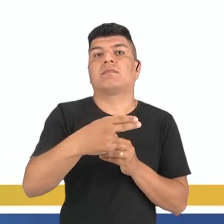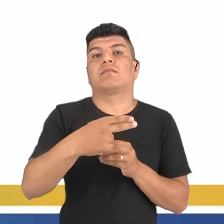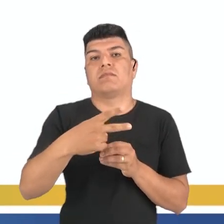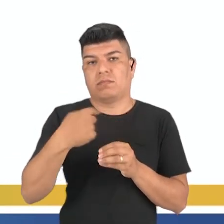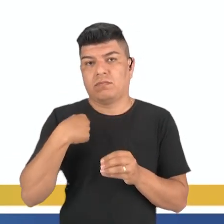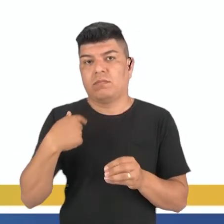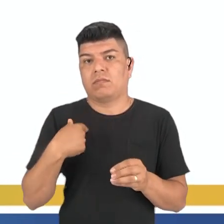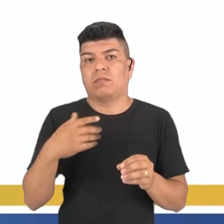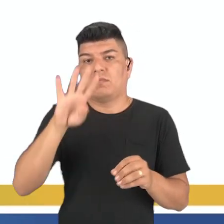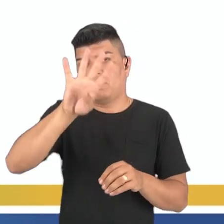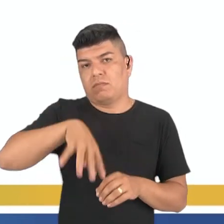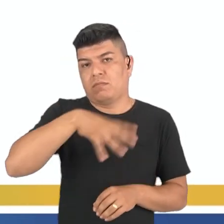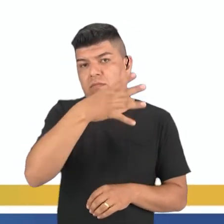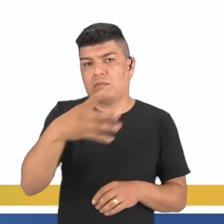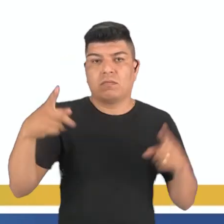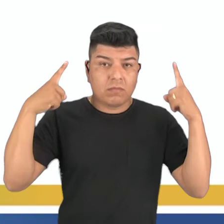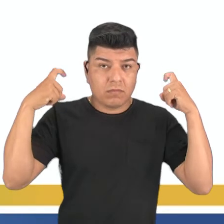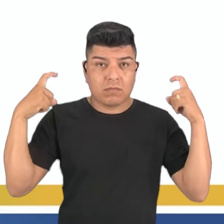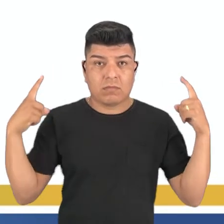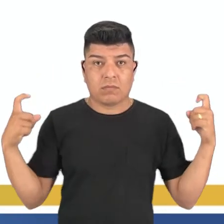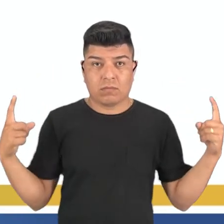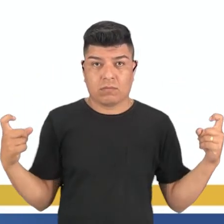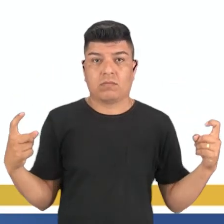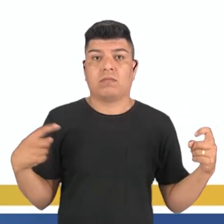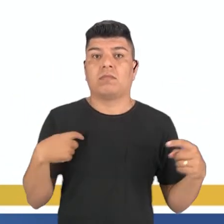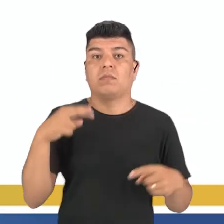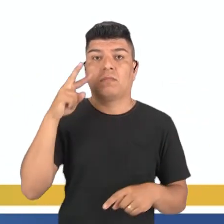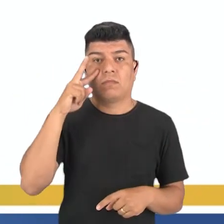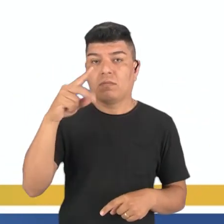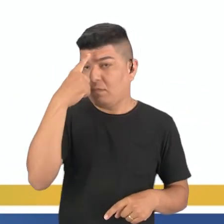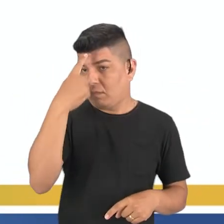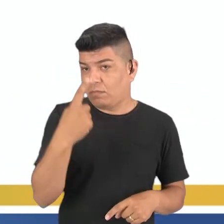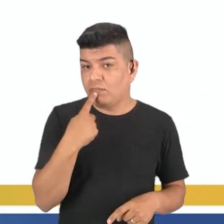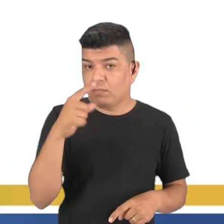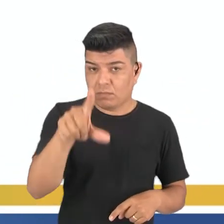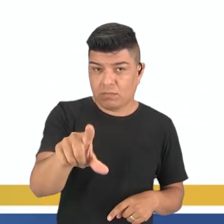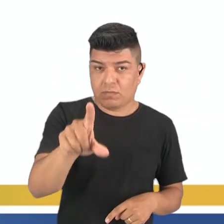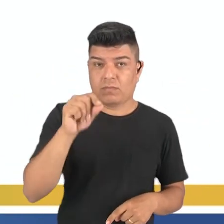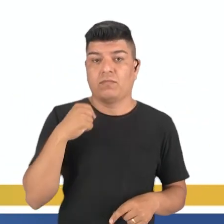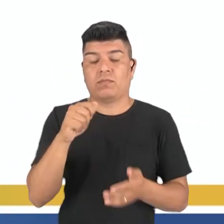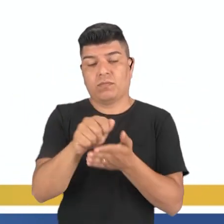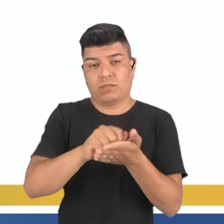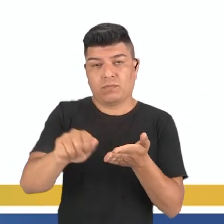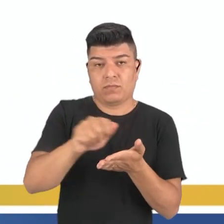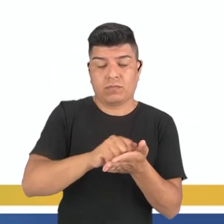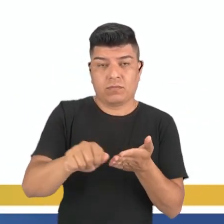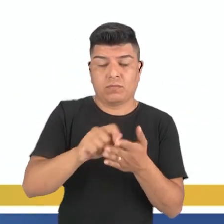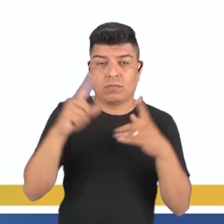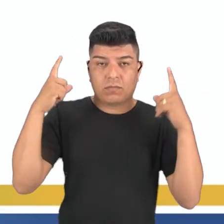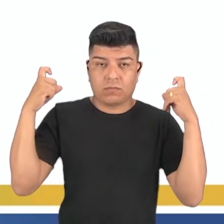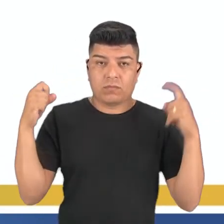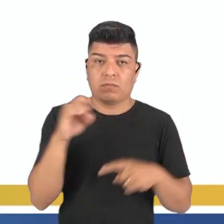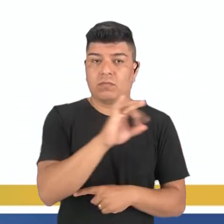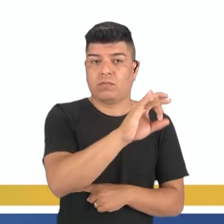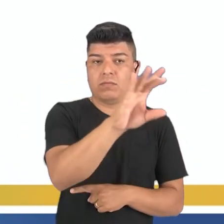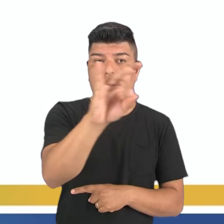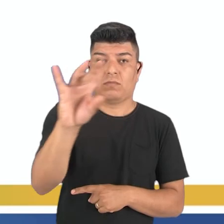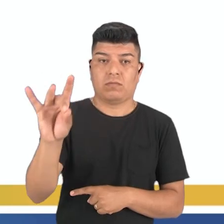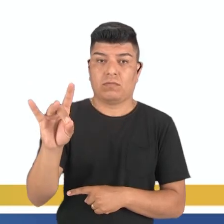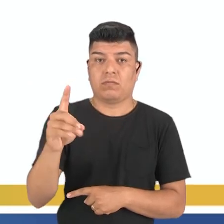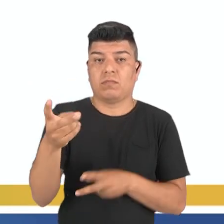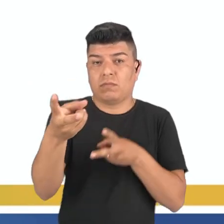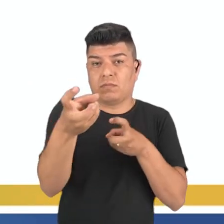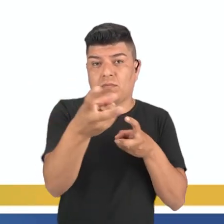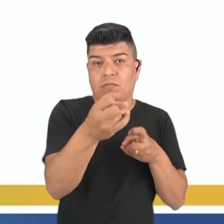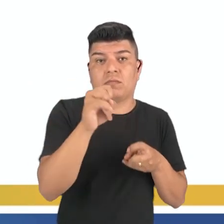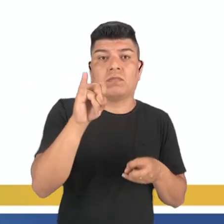tabela de sons. Preencha a tabela com as imagens que você escolheu, escreva os sons de cada imagem,